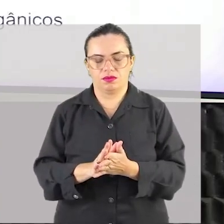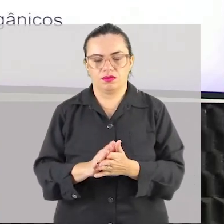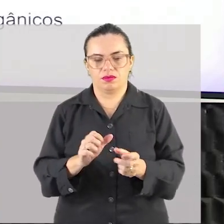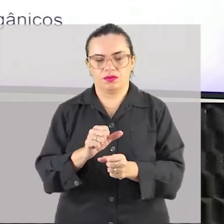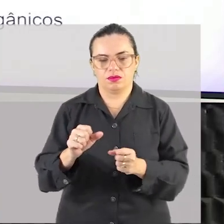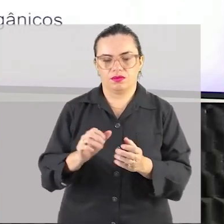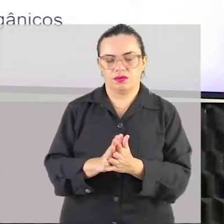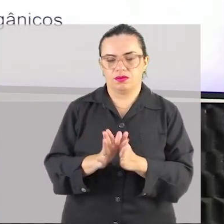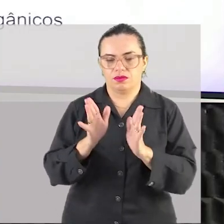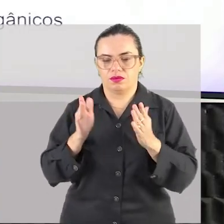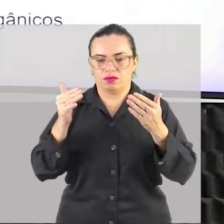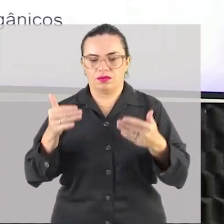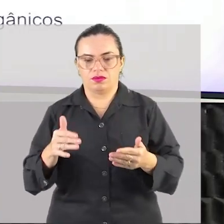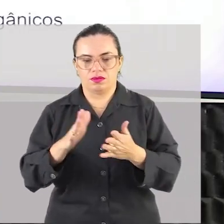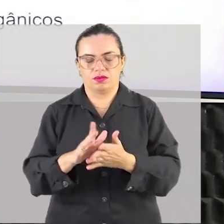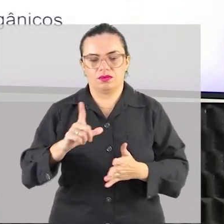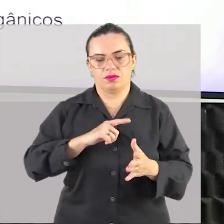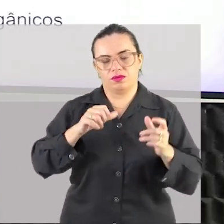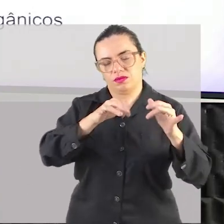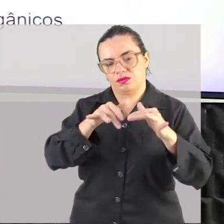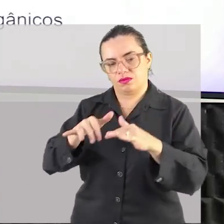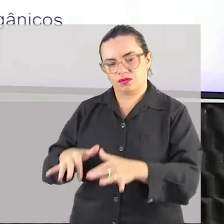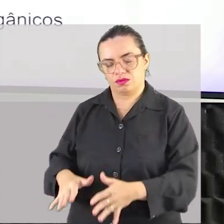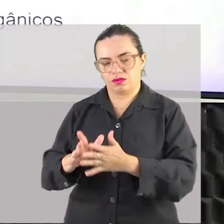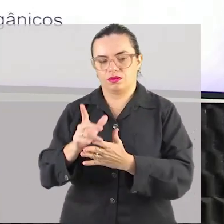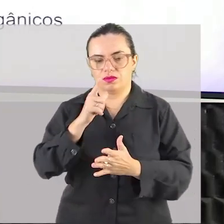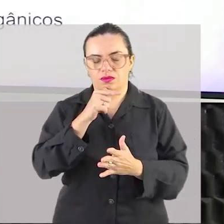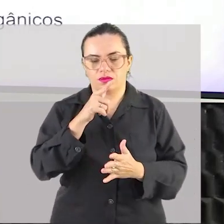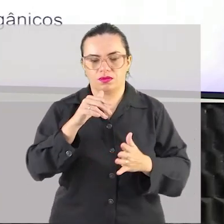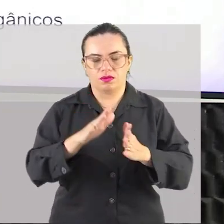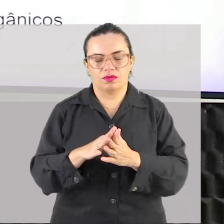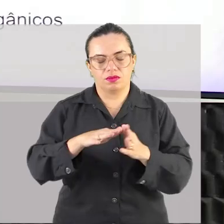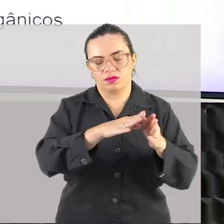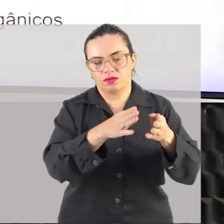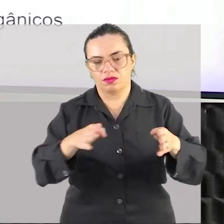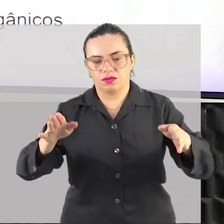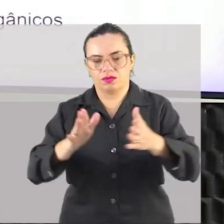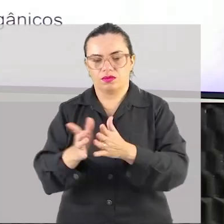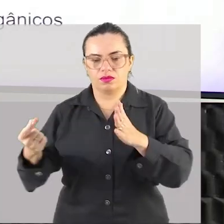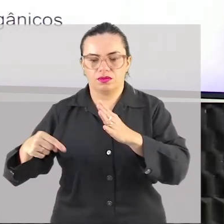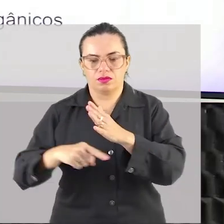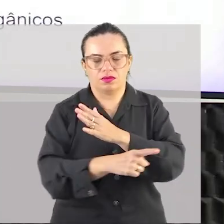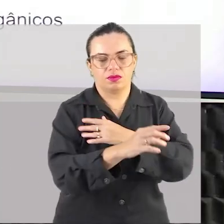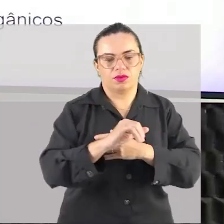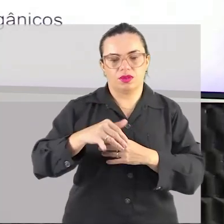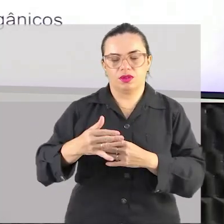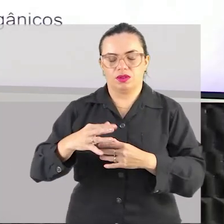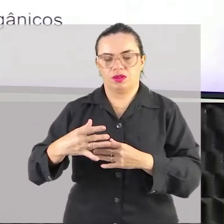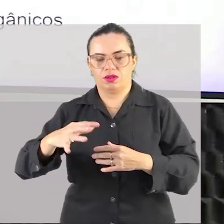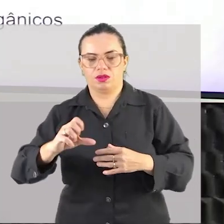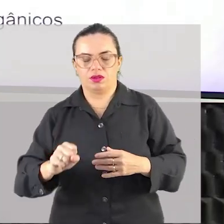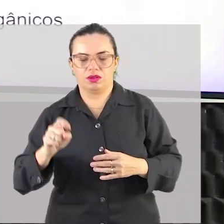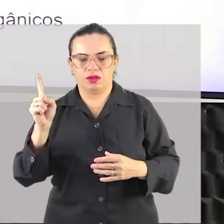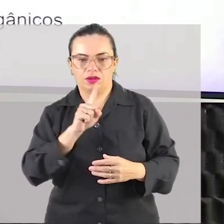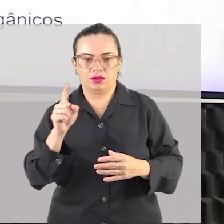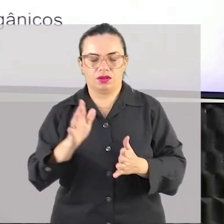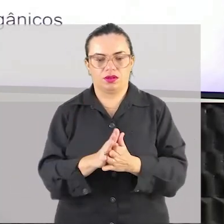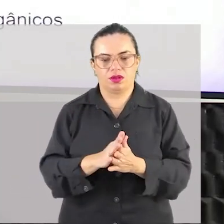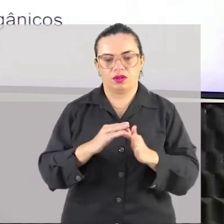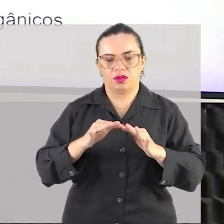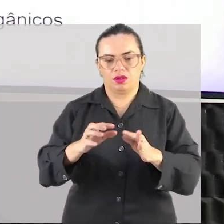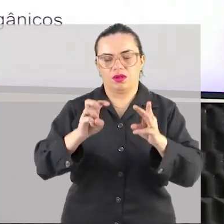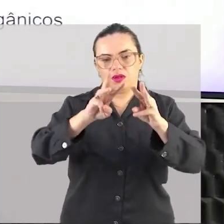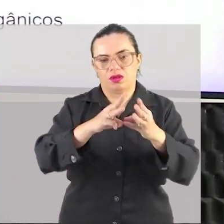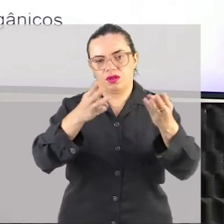atenção, porque ele tem um mapa que mostra o litoral e que mostra a distância em relação a esse litoral da jazida. Mas não tem nada a ver com correntes